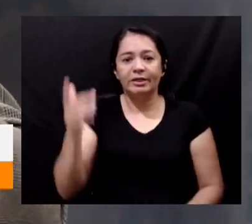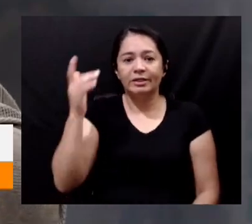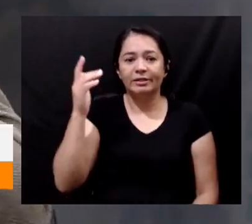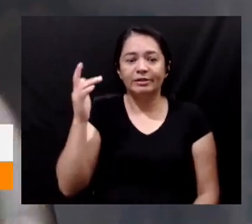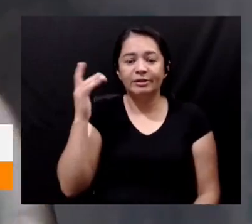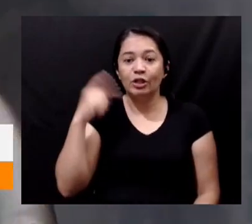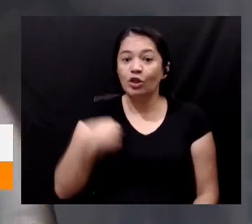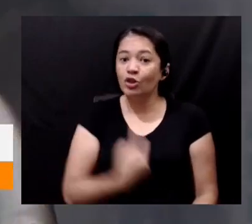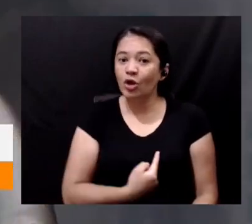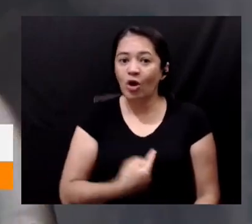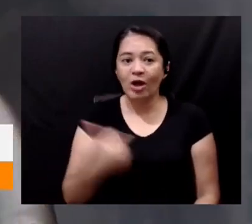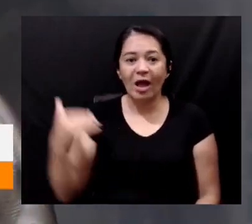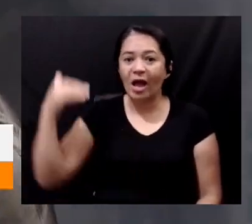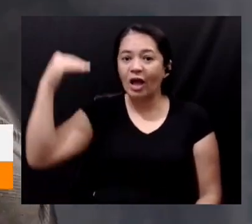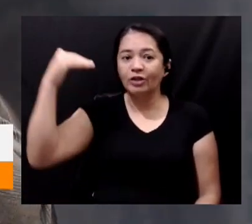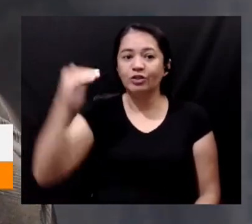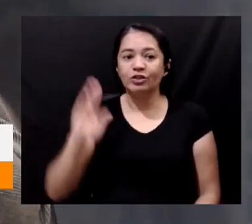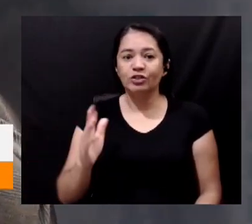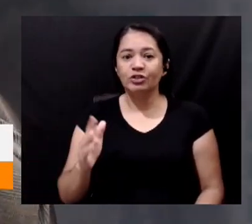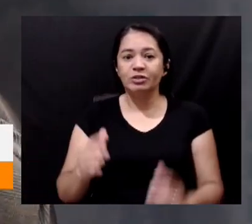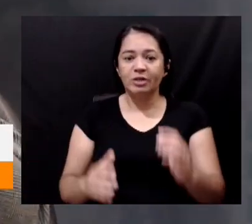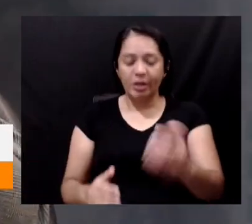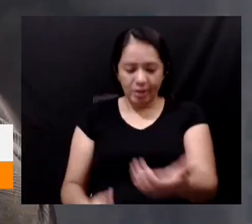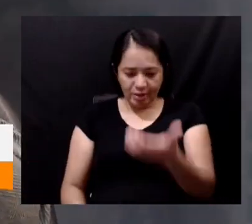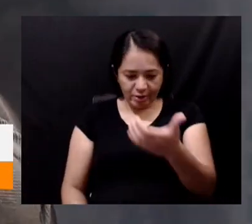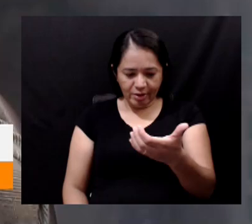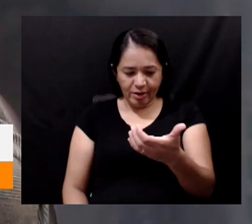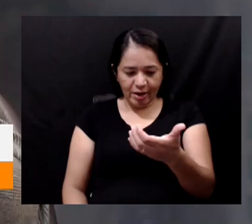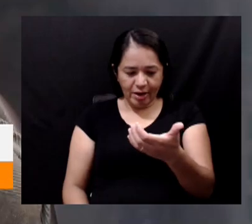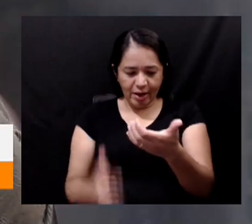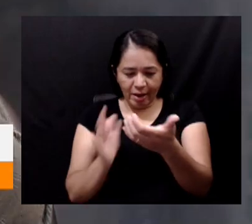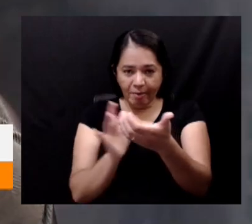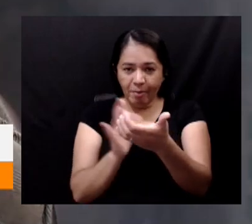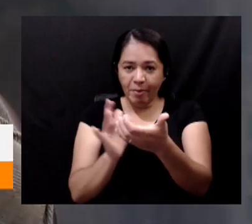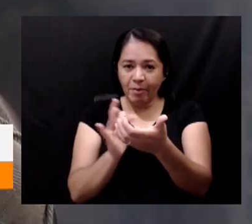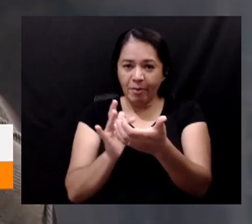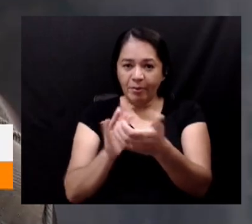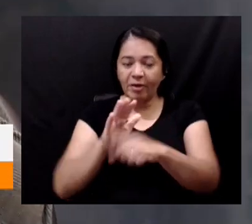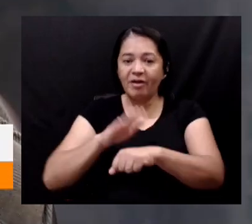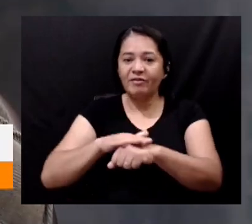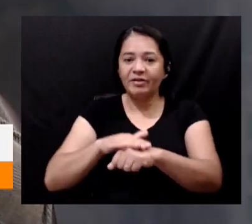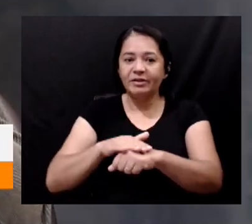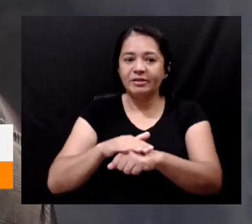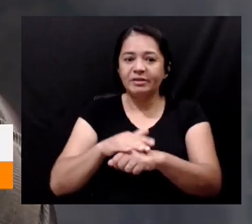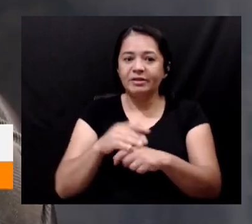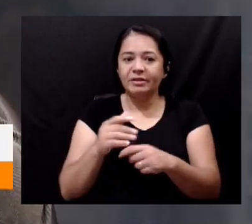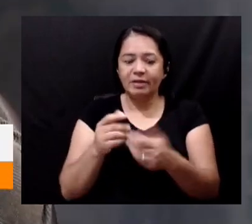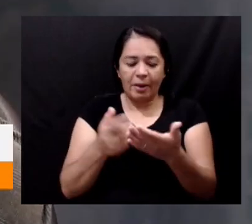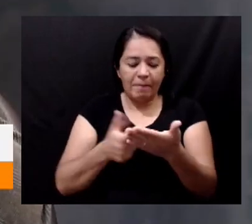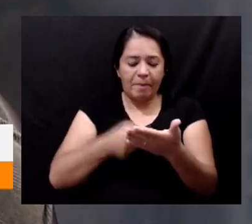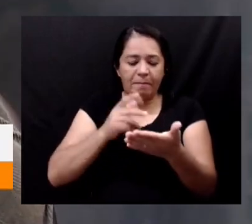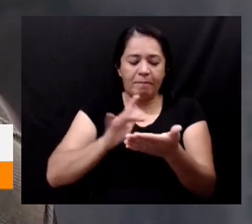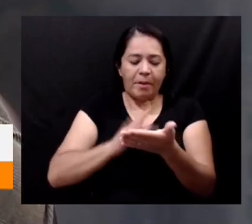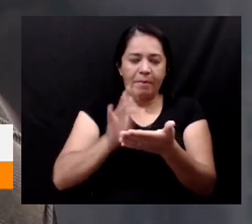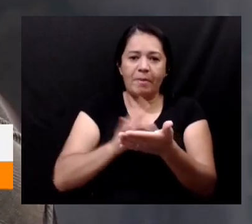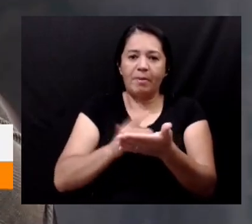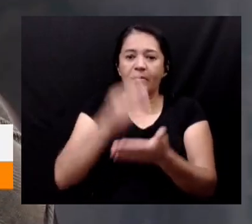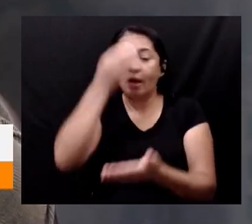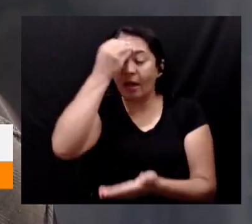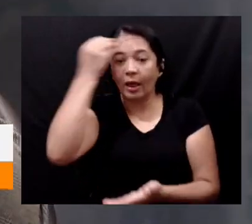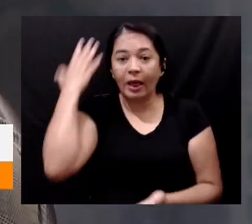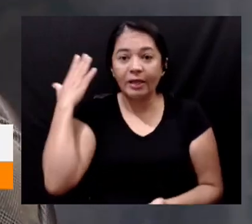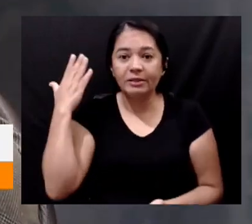já pega o celular para pagar uma conta e começa a ver um monte de coisa, esquece Sim. do que ia